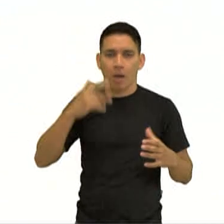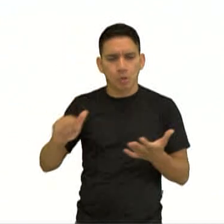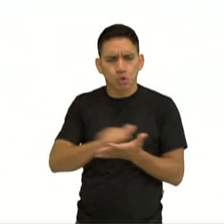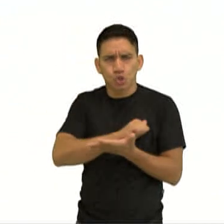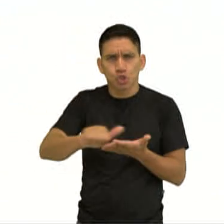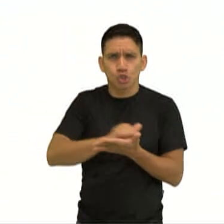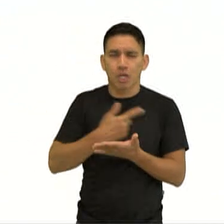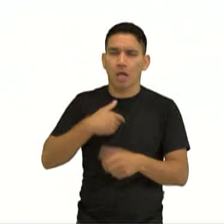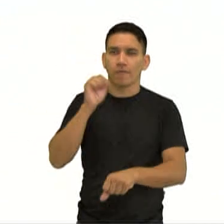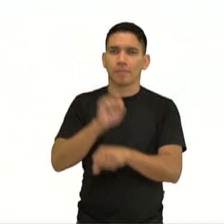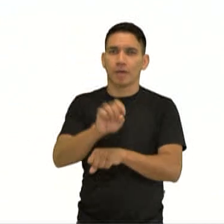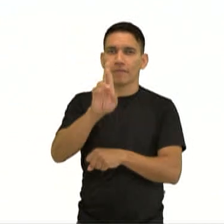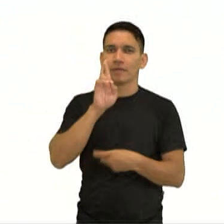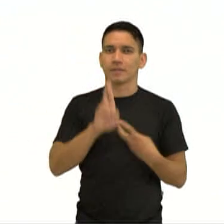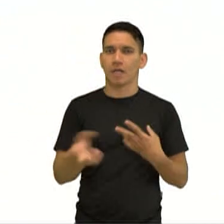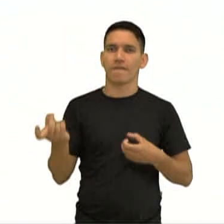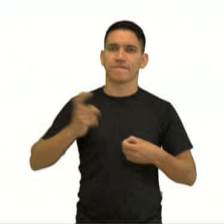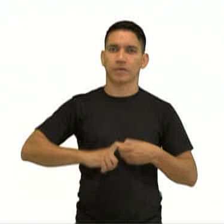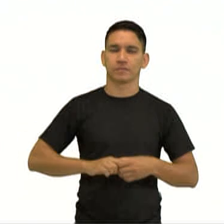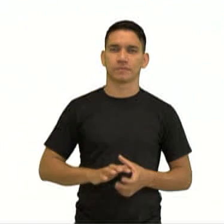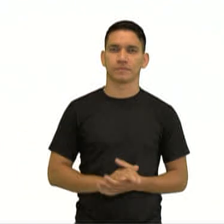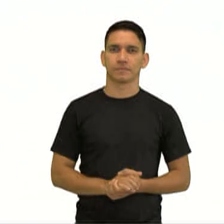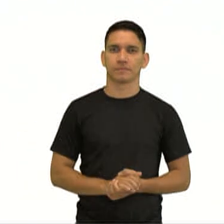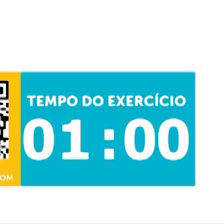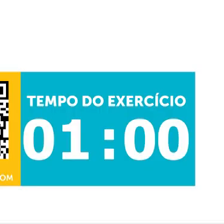escova. Eu vou dar um tempinho e eu já retorno.